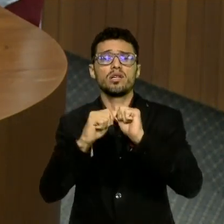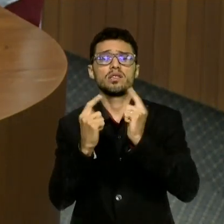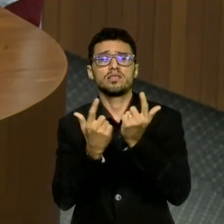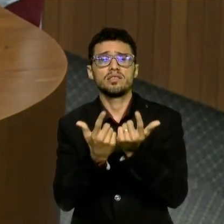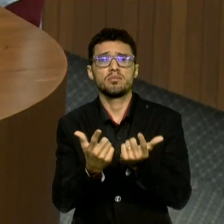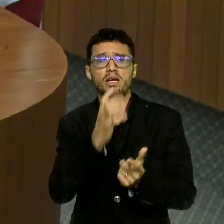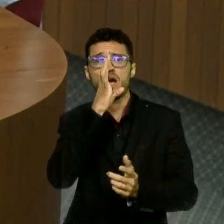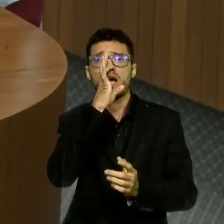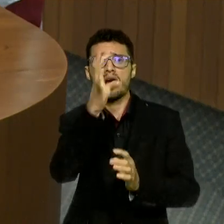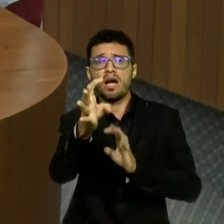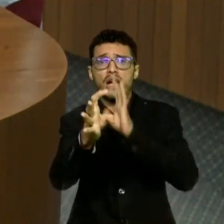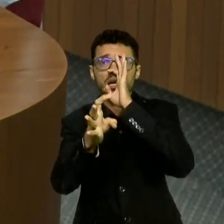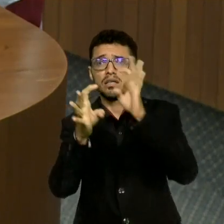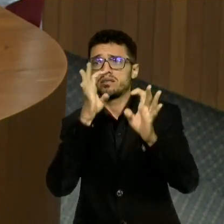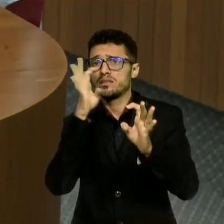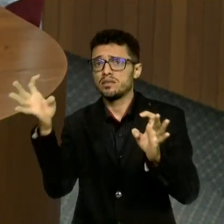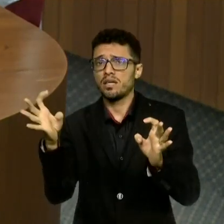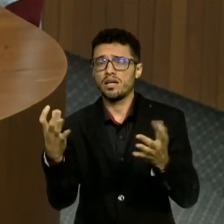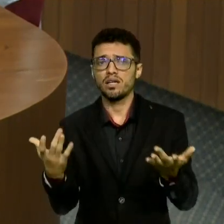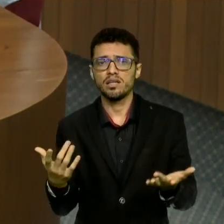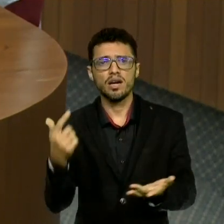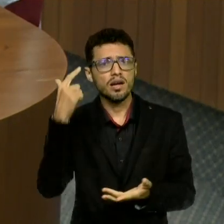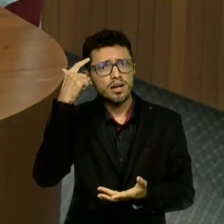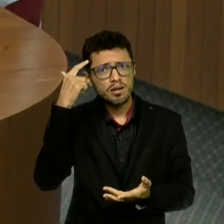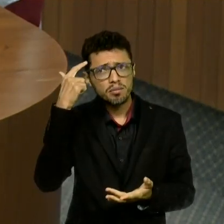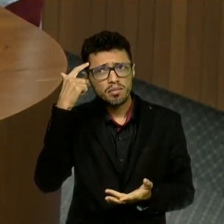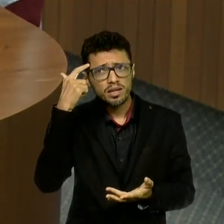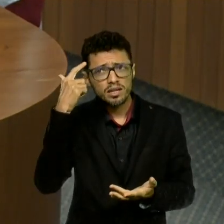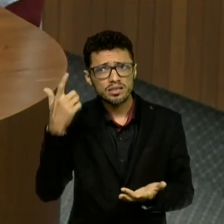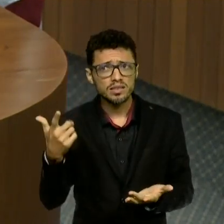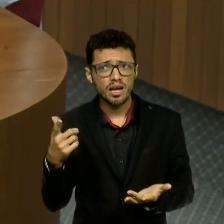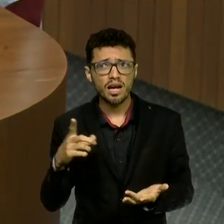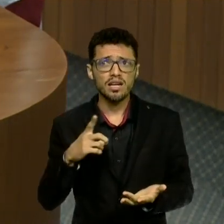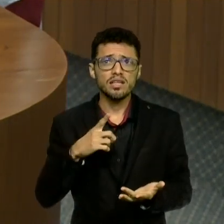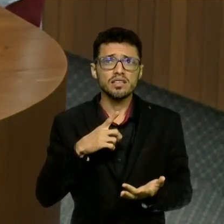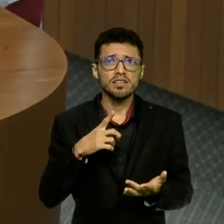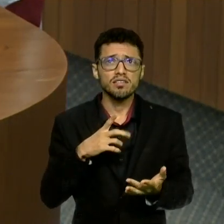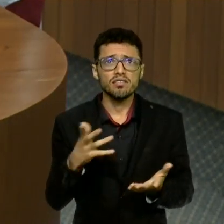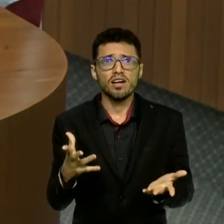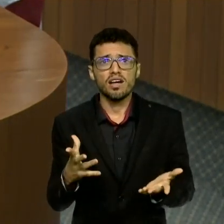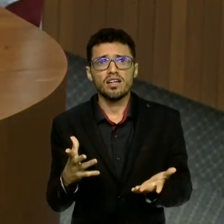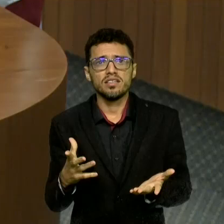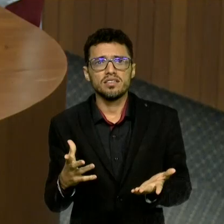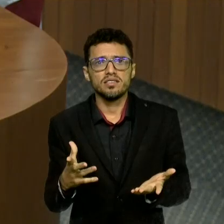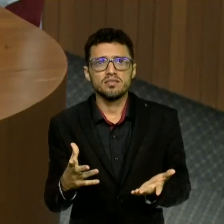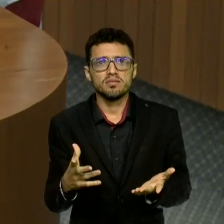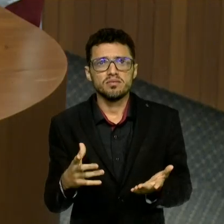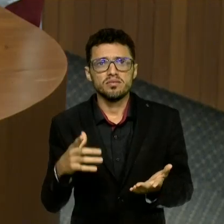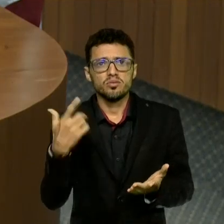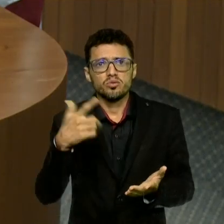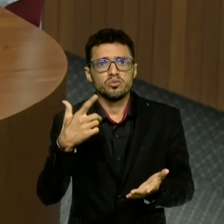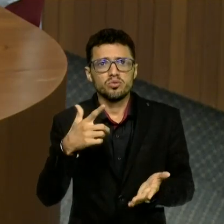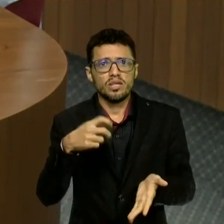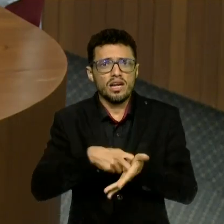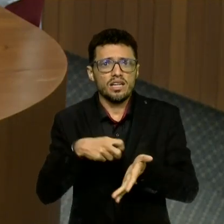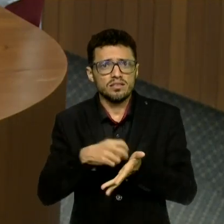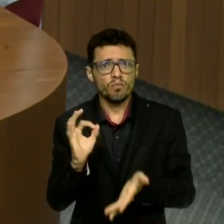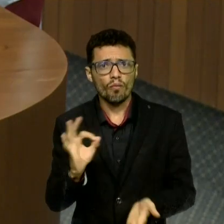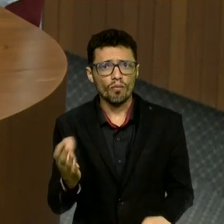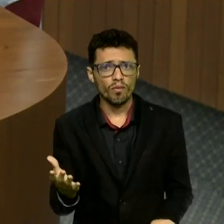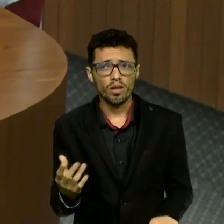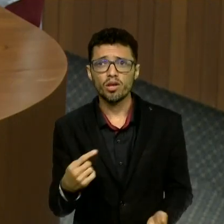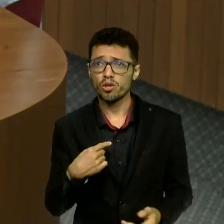nível e achar que vai se sair impune. Eu estou pedindo a medida, eu podia fazer o requerimento do meu